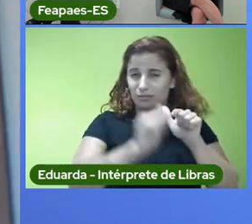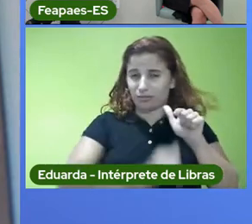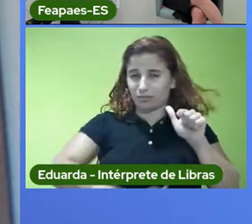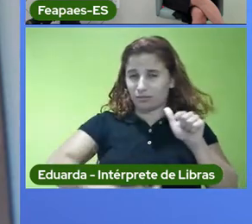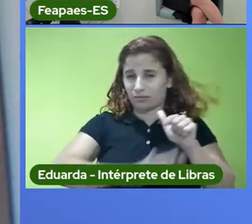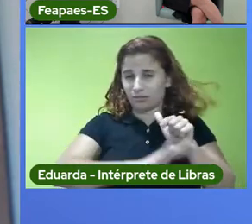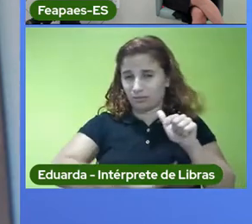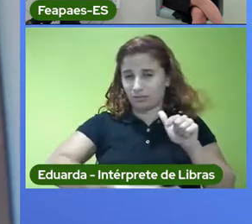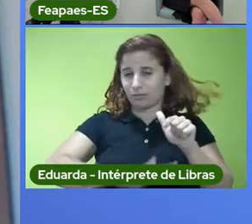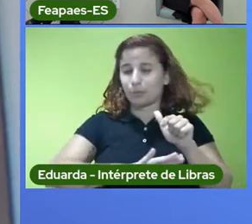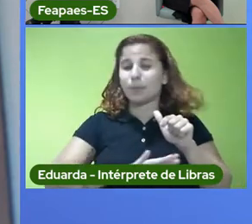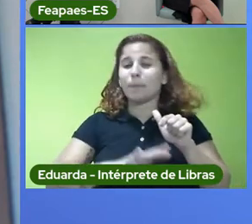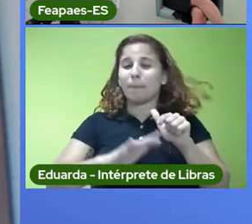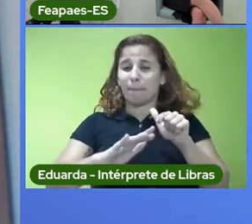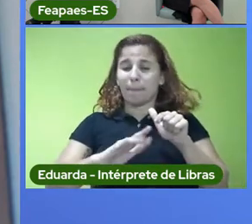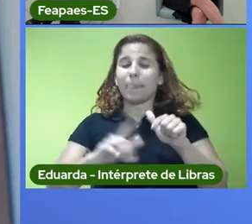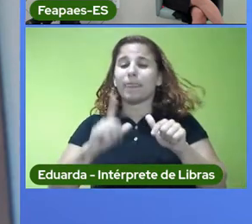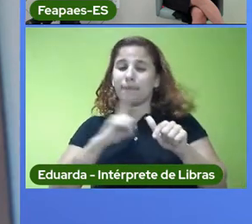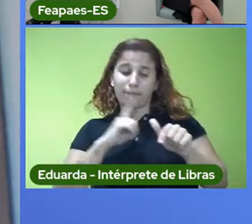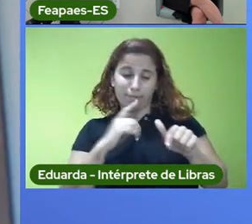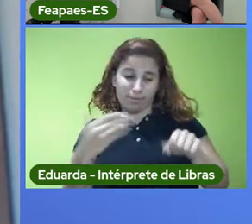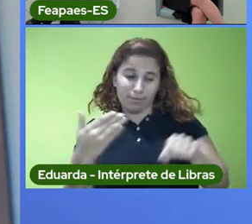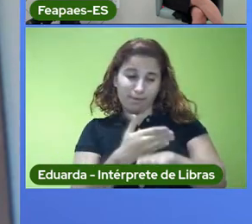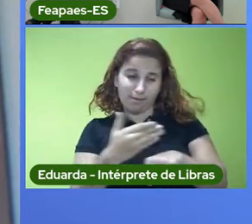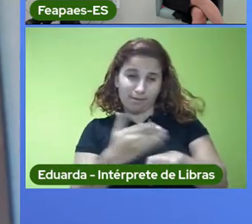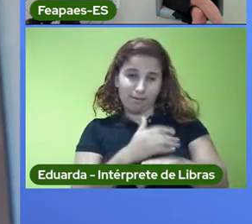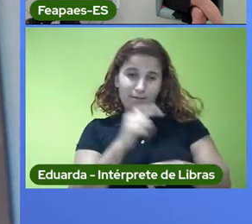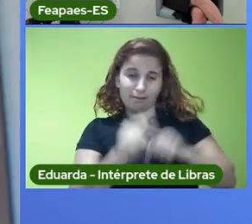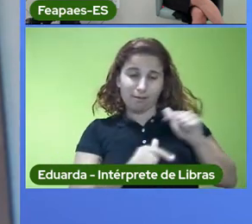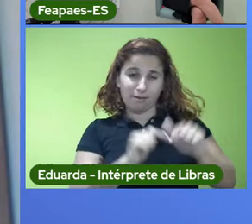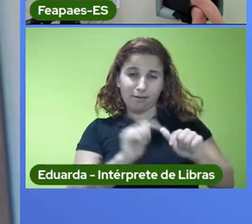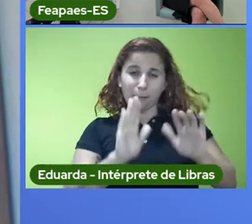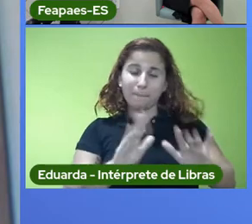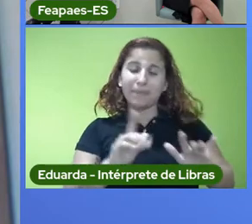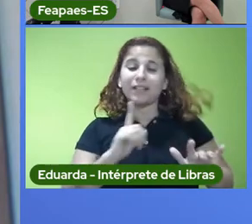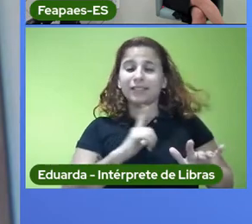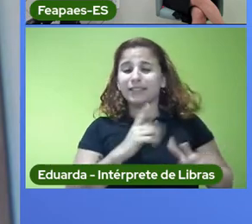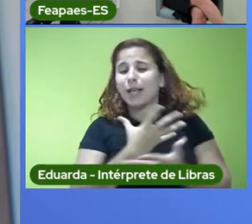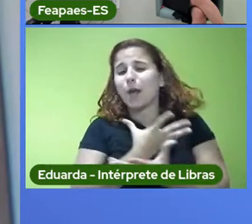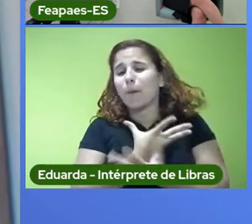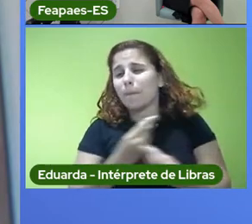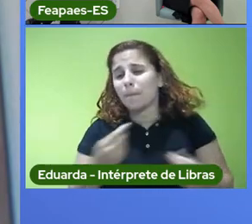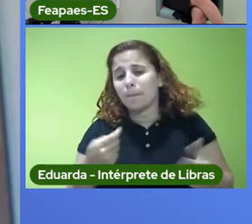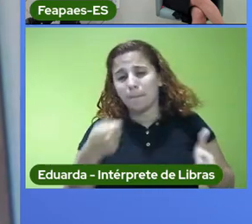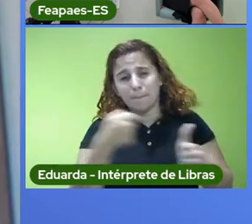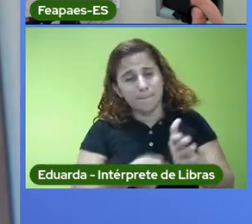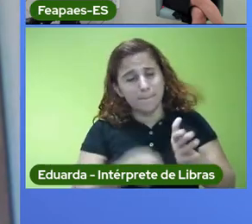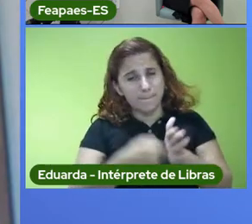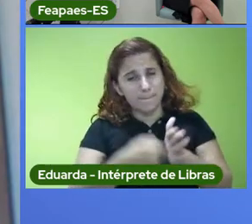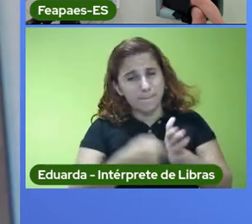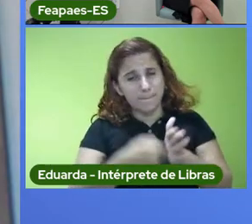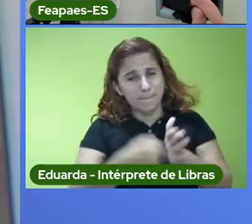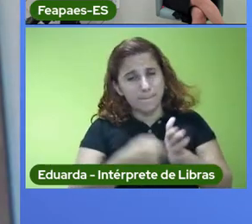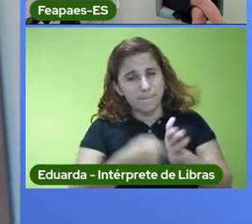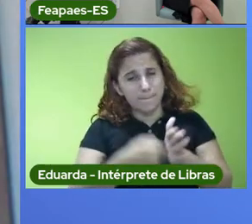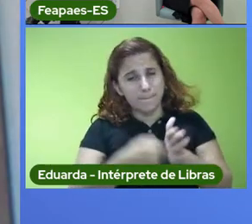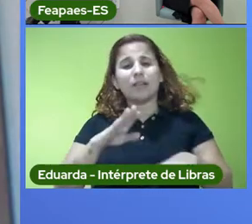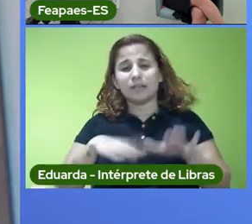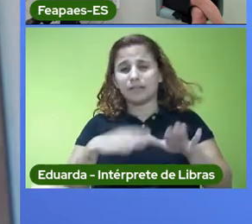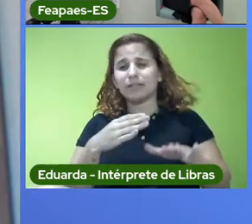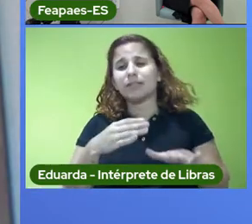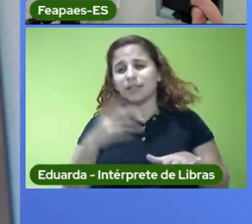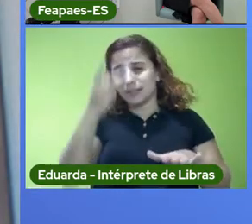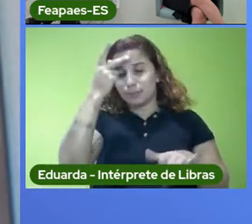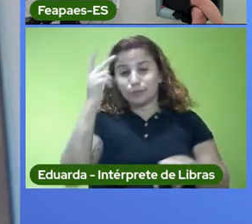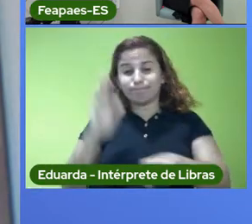permite o acesso, eles também impõem barreiras ao ponto de as pessoas com deficiência acabarem pedindo a sua demissão ou